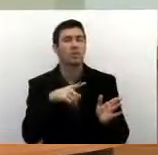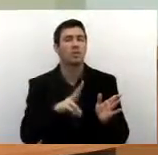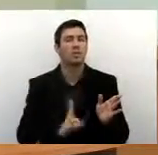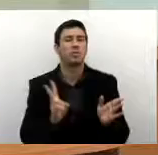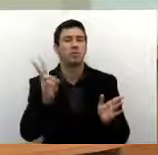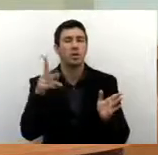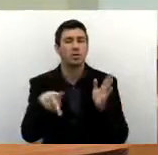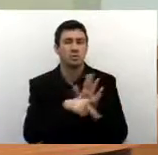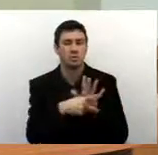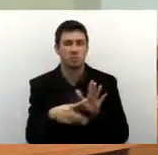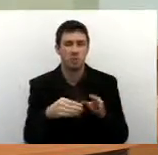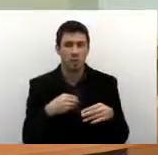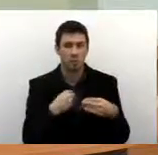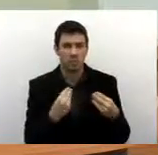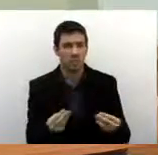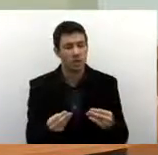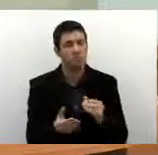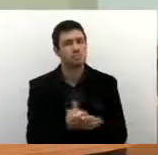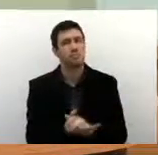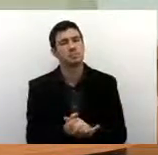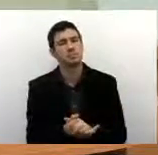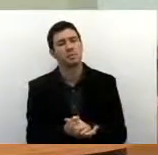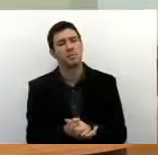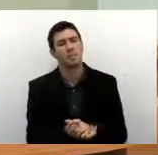fins de